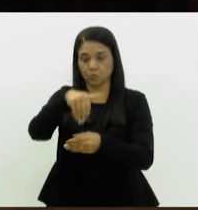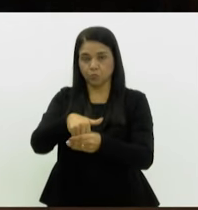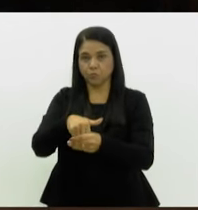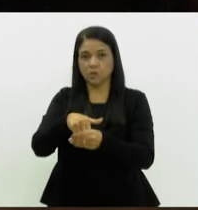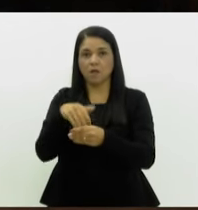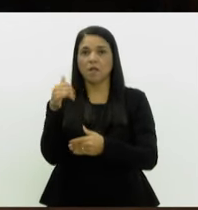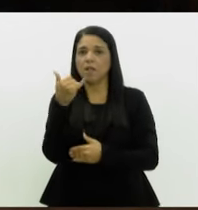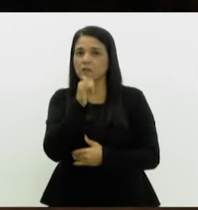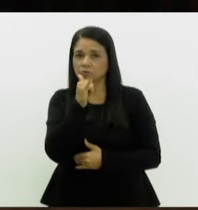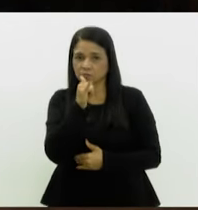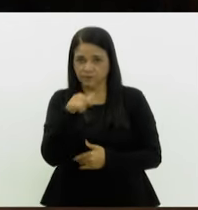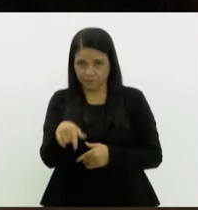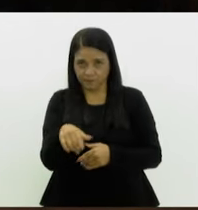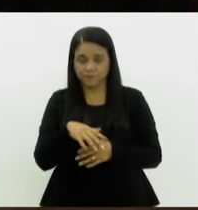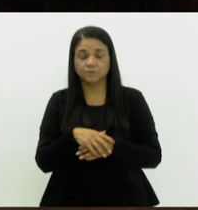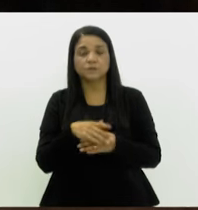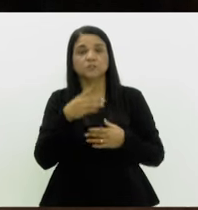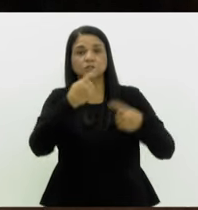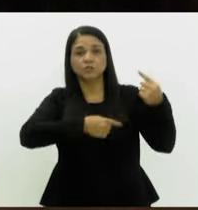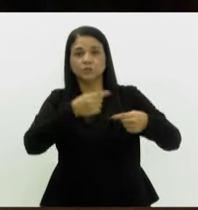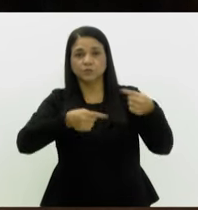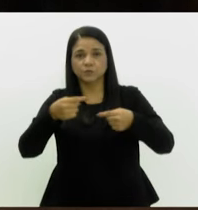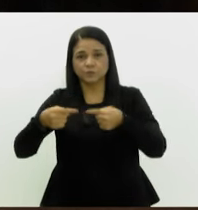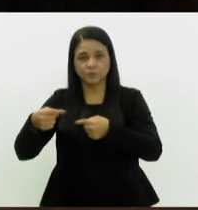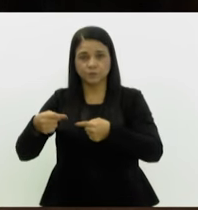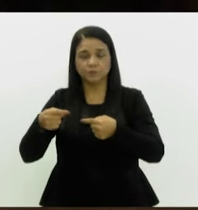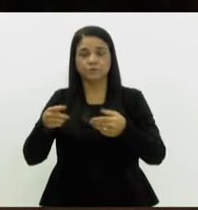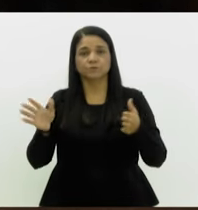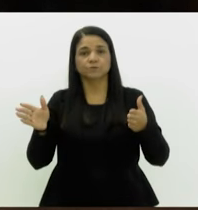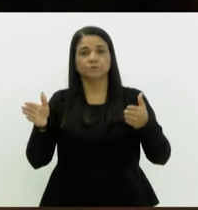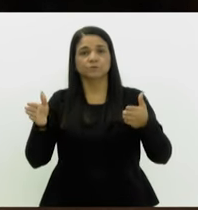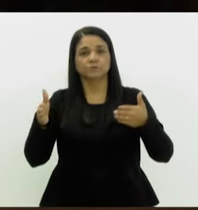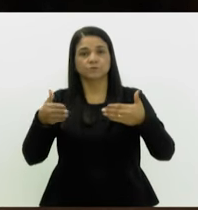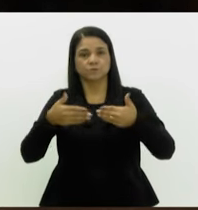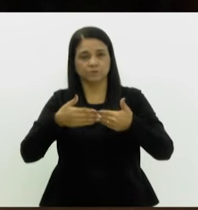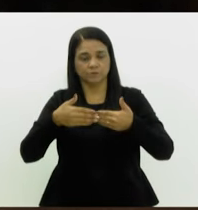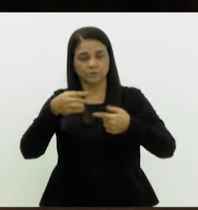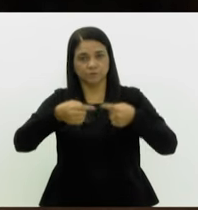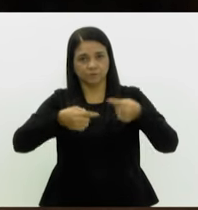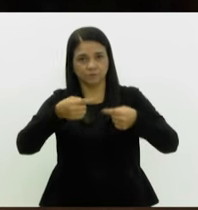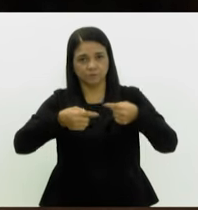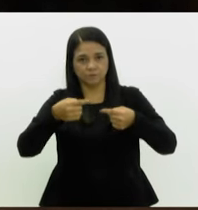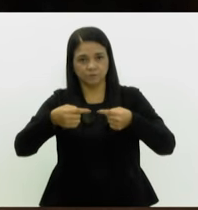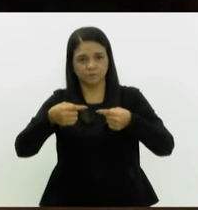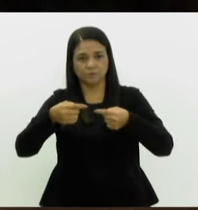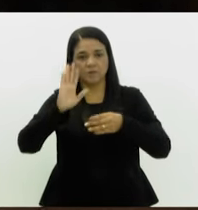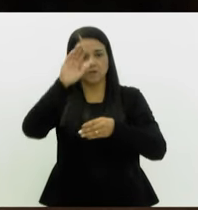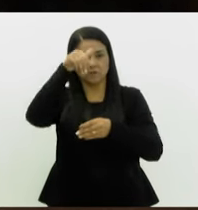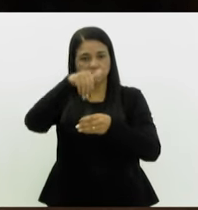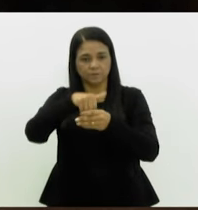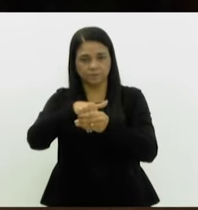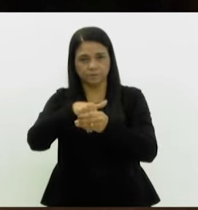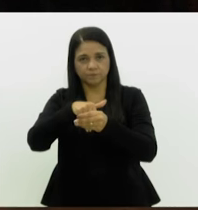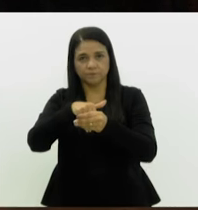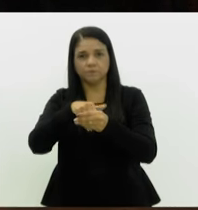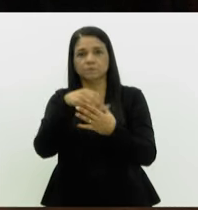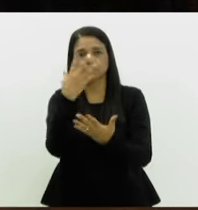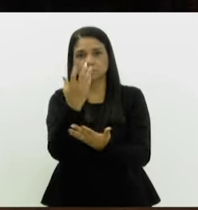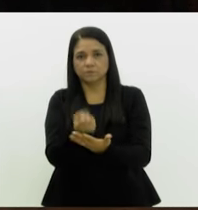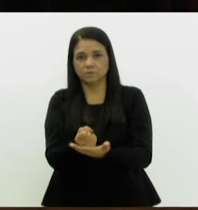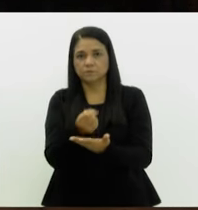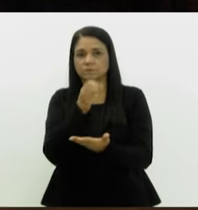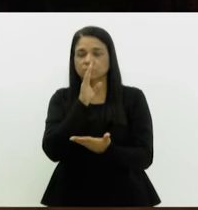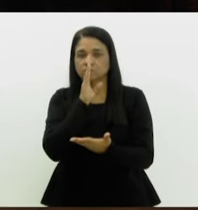Em discussão, não havendo com quem queira discutir, encerrada a discussão. Em votação. Senhores que